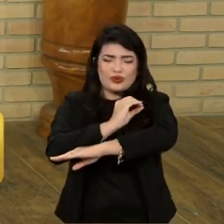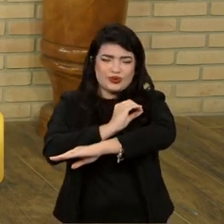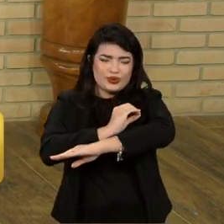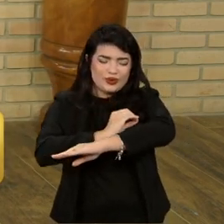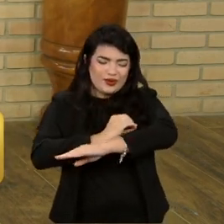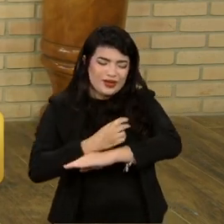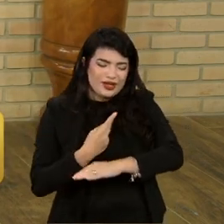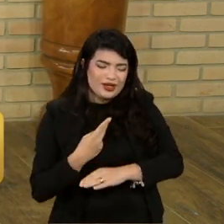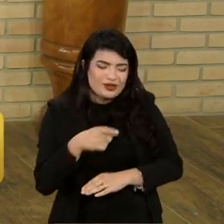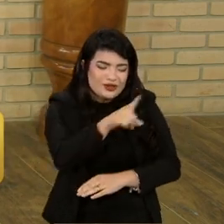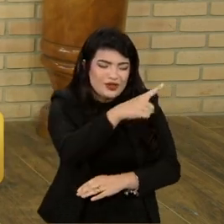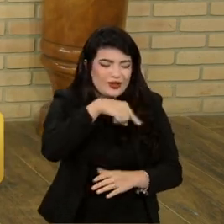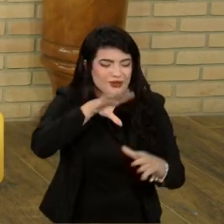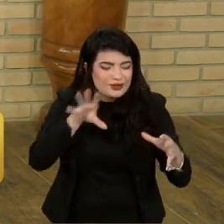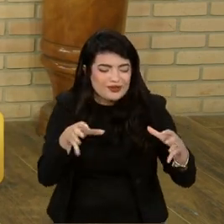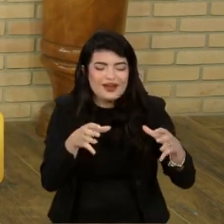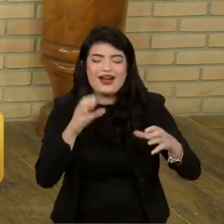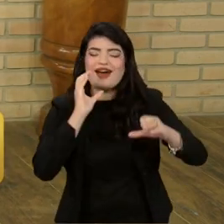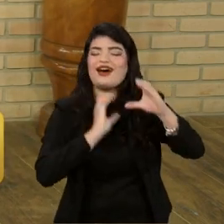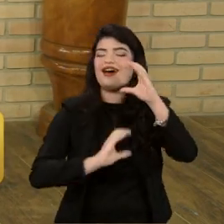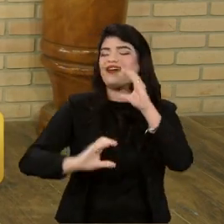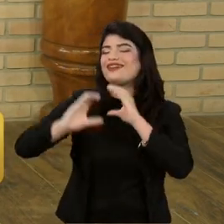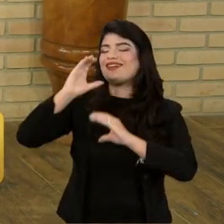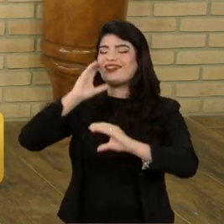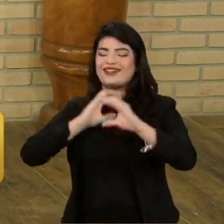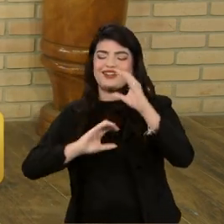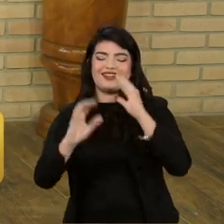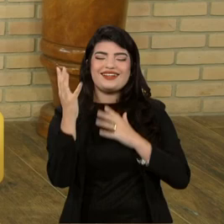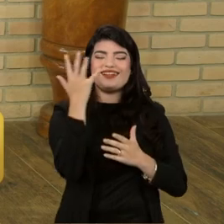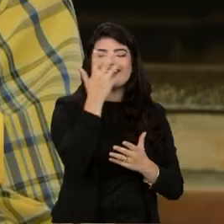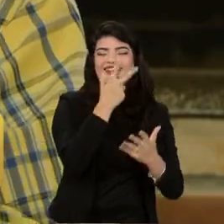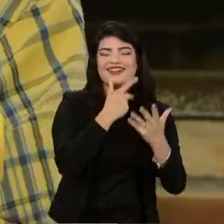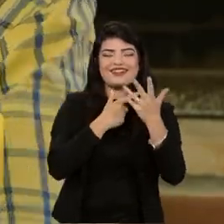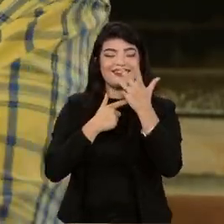gente cantava as mais lindas canções.